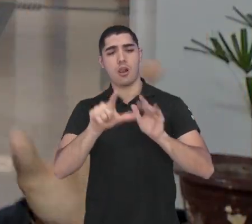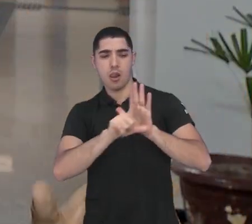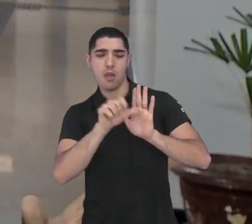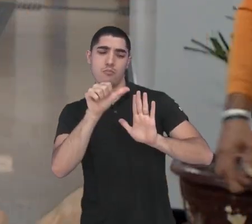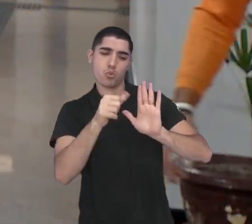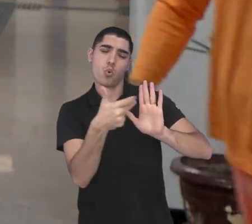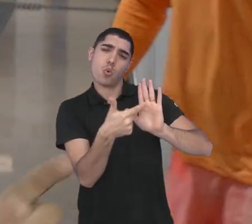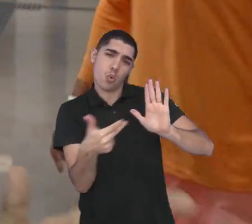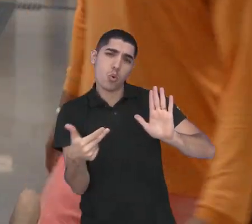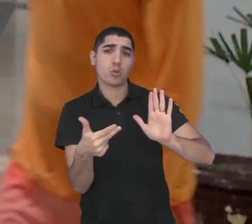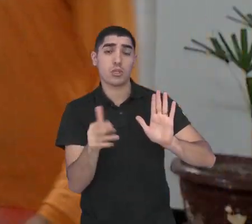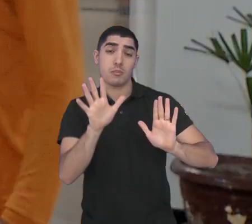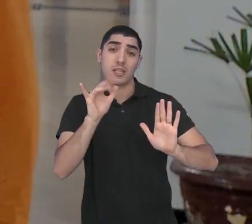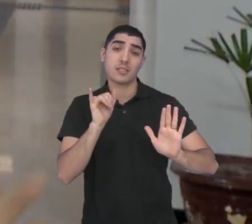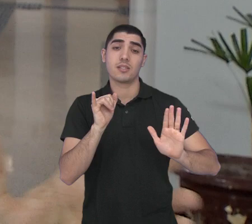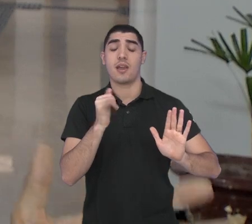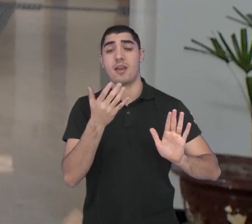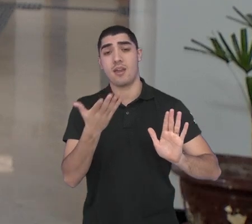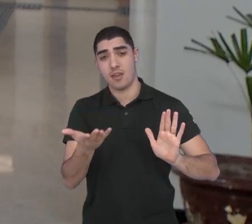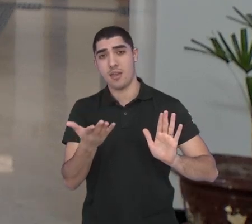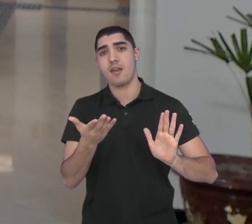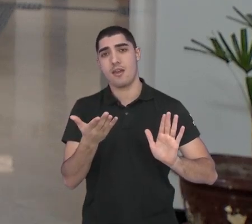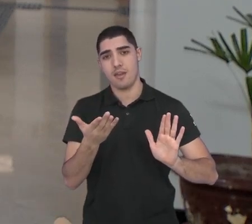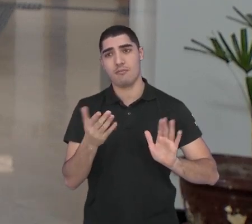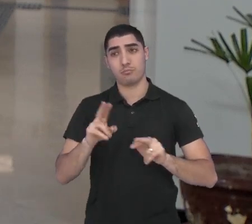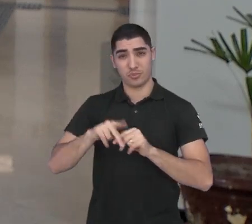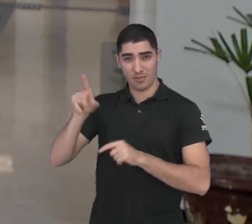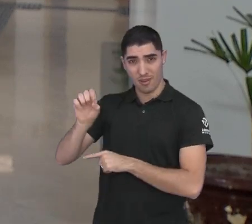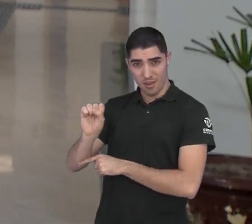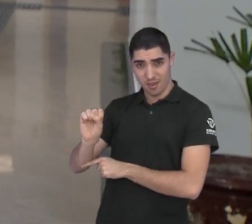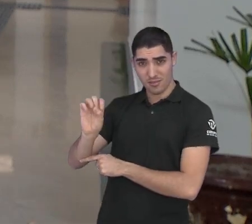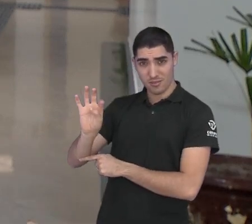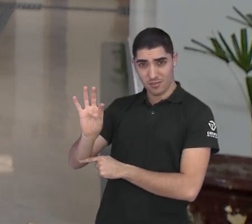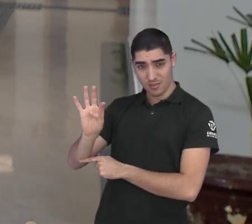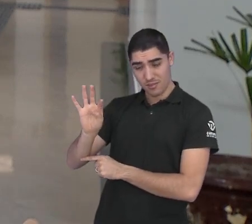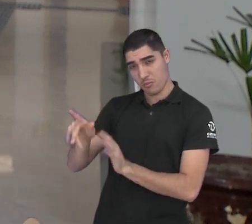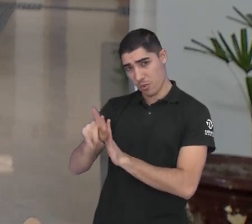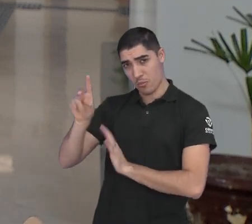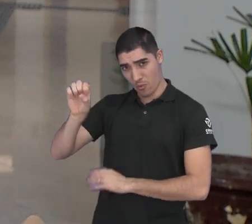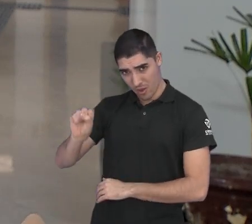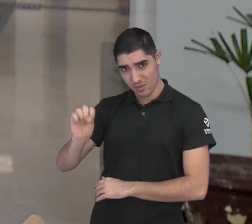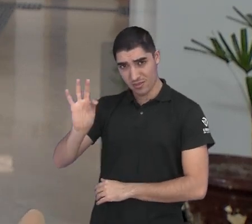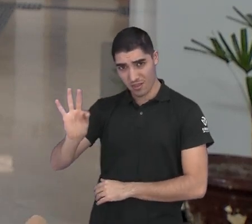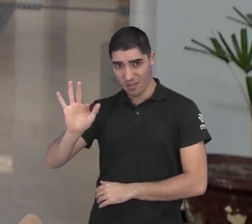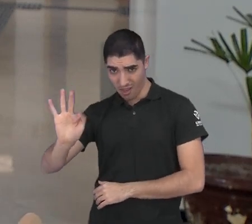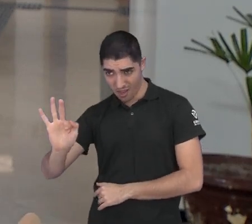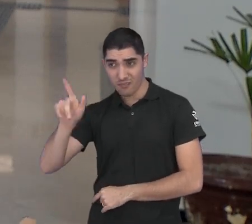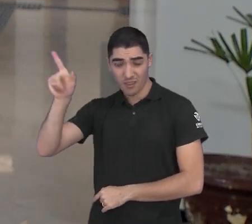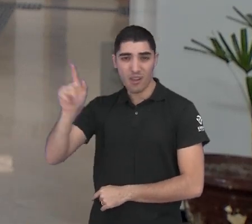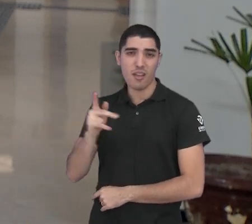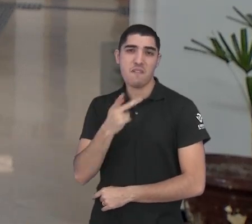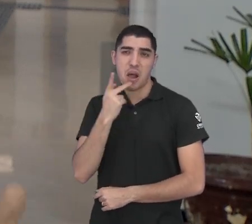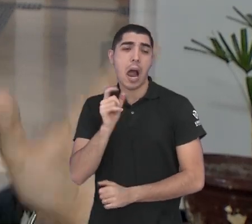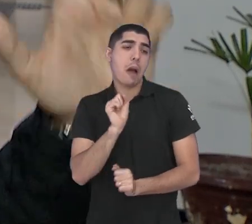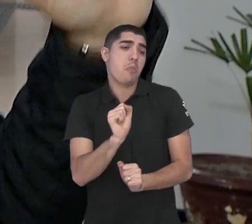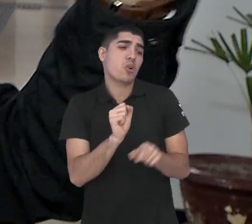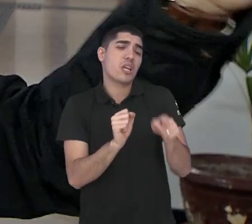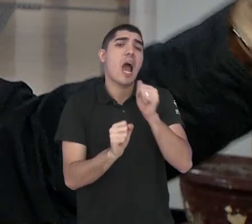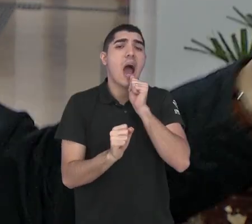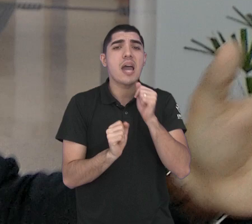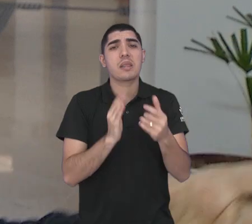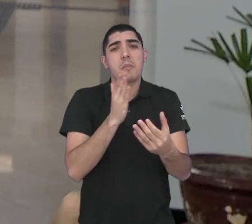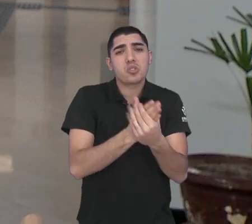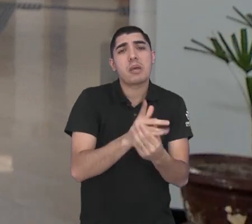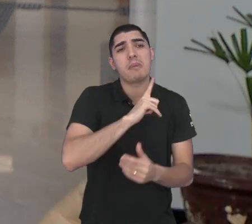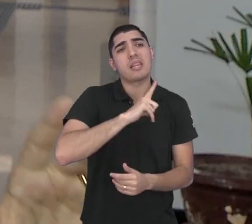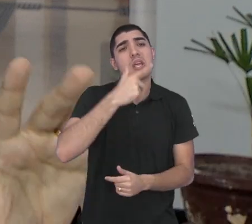gente teve alguma mudança ali no entendimento, infelizmente, na verdade, no entendimento do Supremo Tribunal Federal, no que diz respeito à condenação em segunda instância